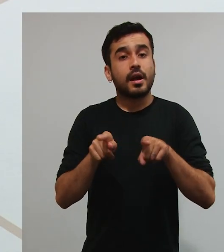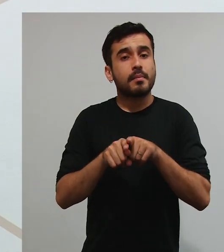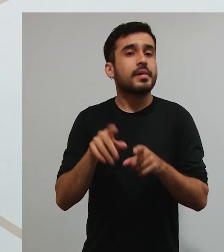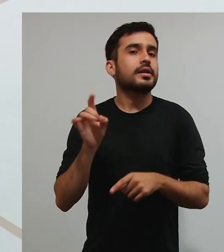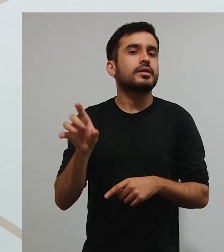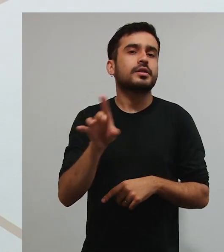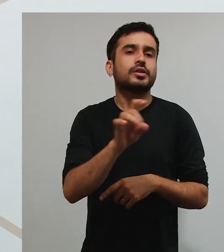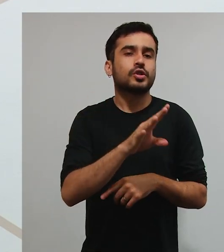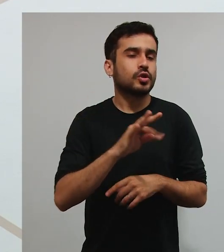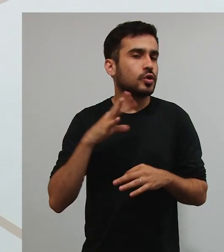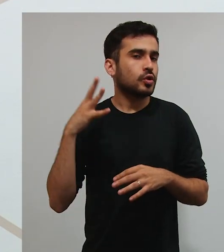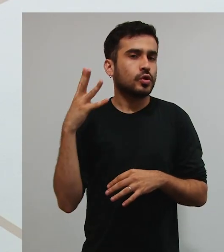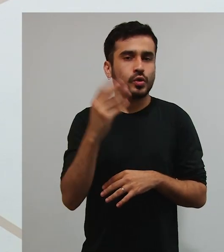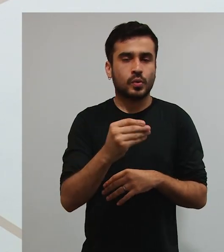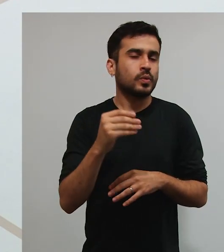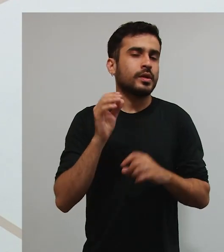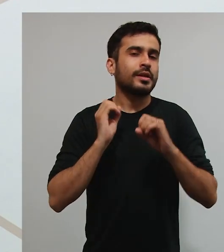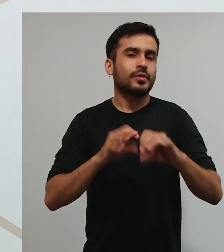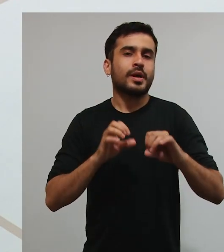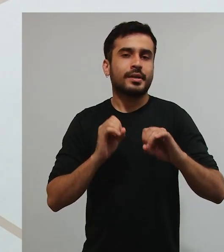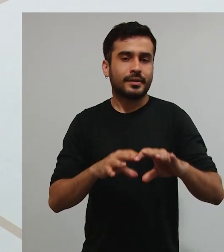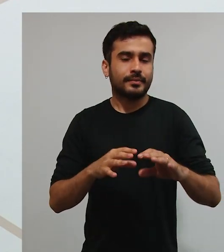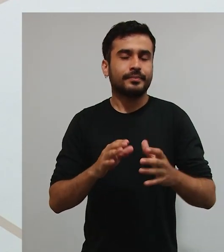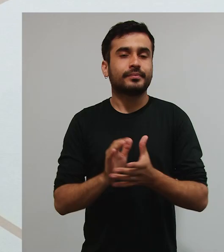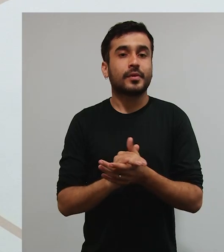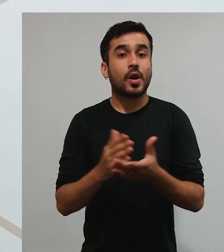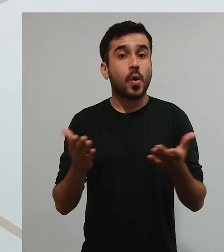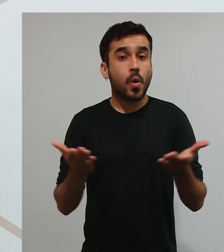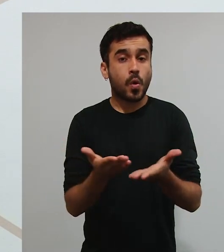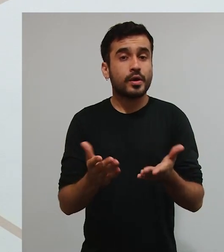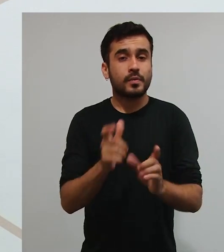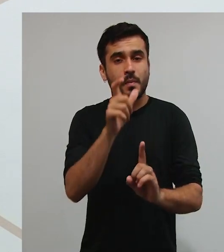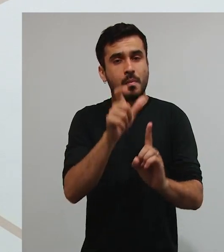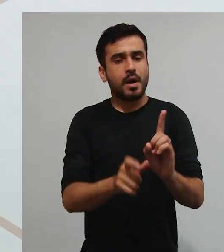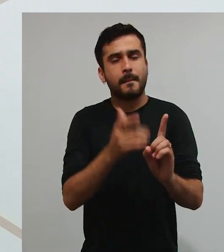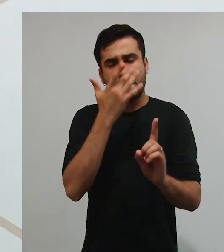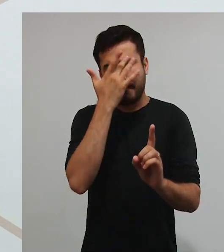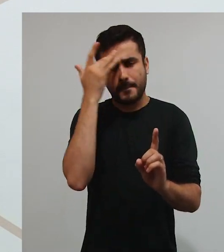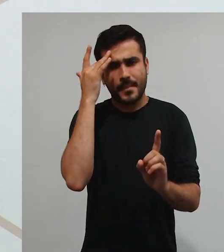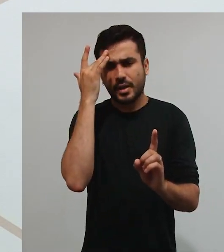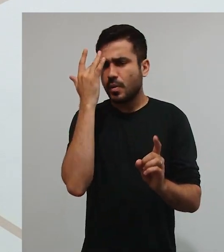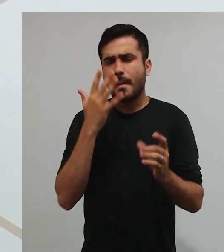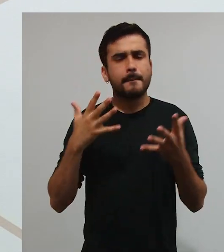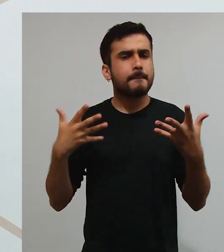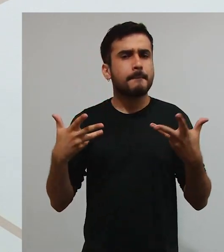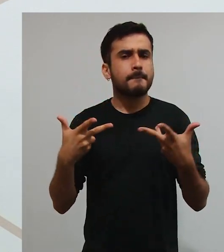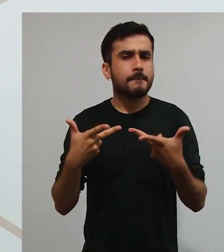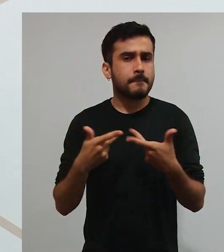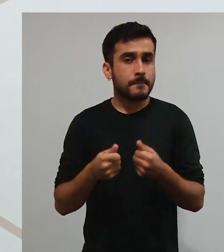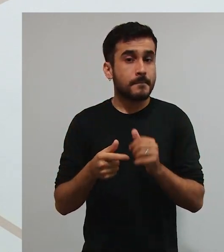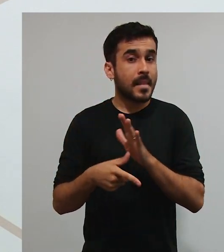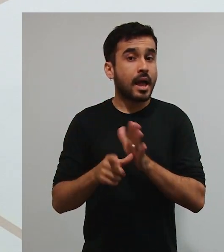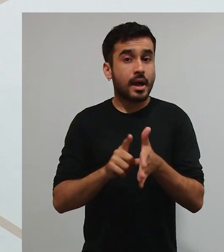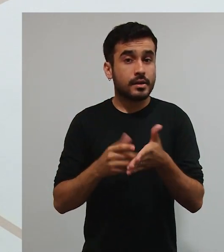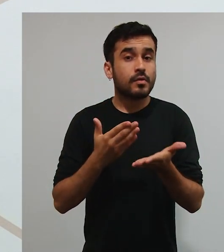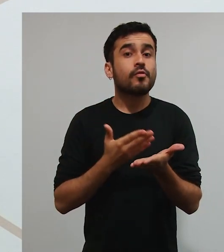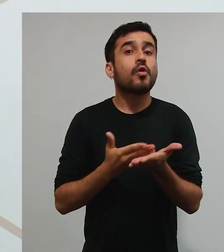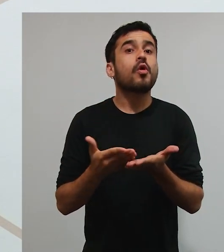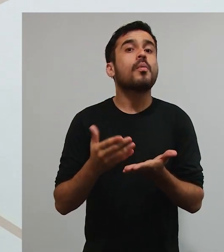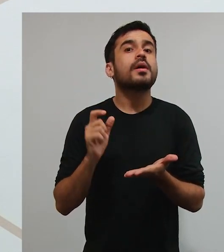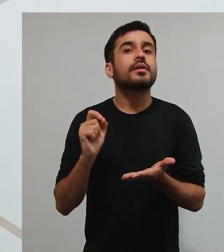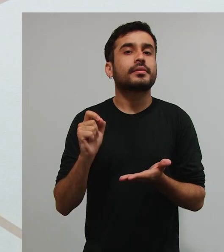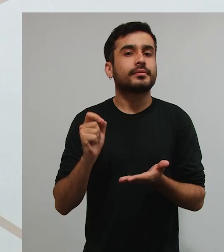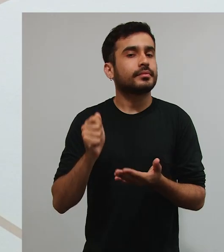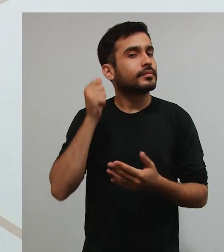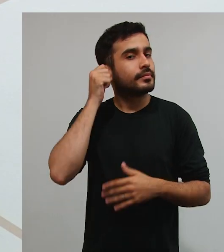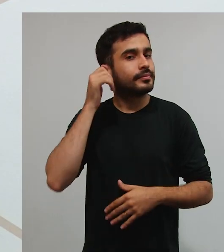história e que está na história da educação. Nesse episódio, a gente vai ter uma pessoa fabulosa, maravilhosa, iluminadíssima, né? Mas eu